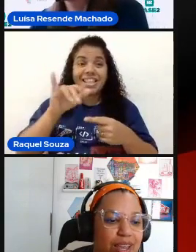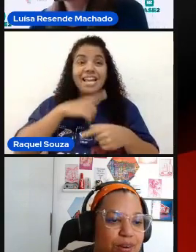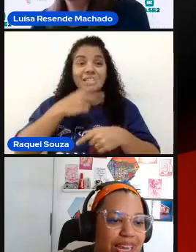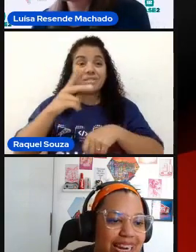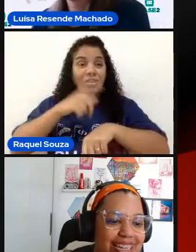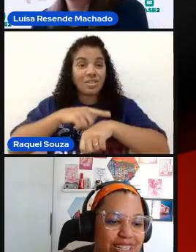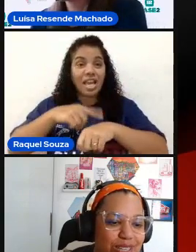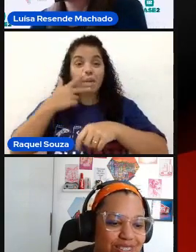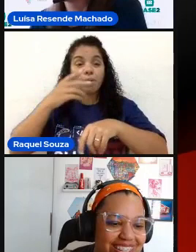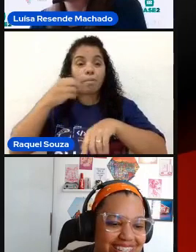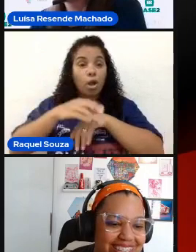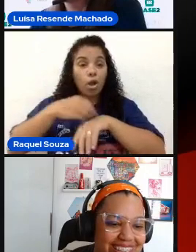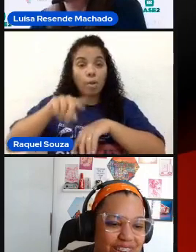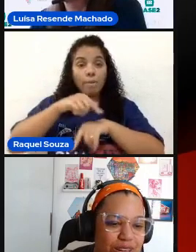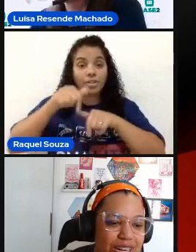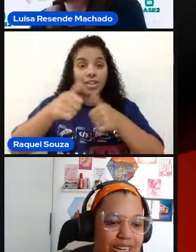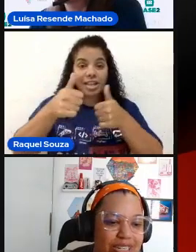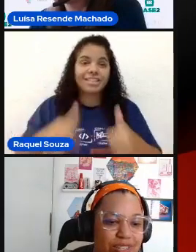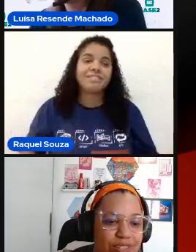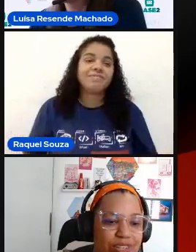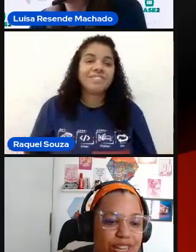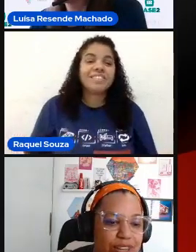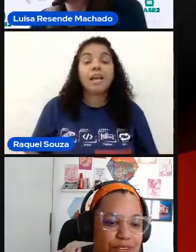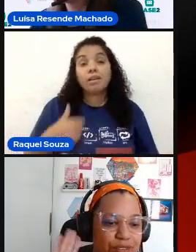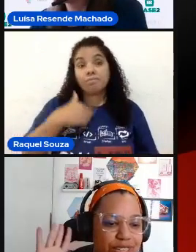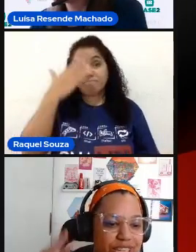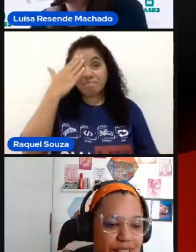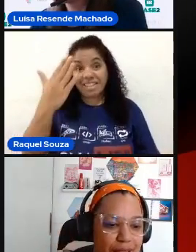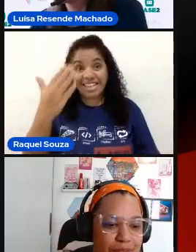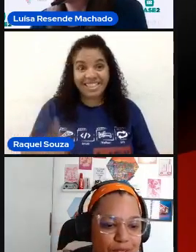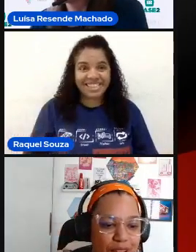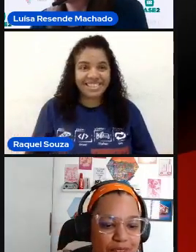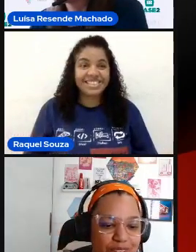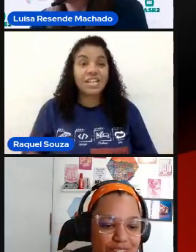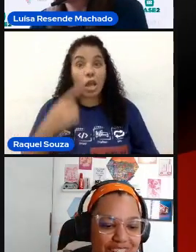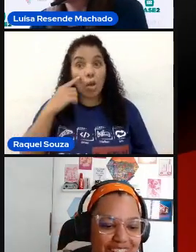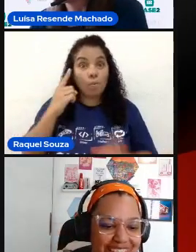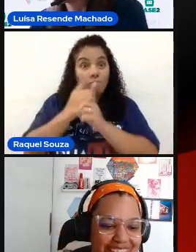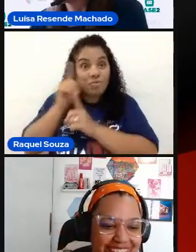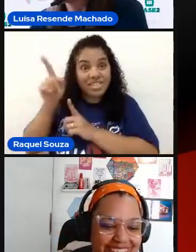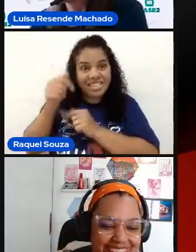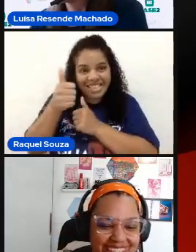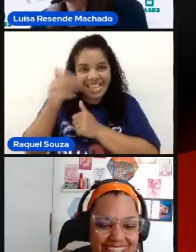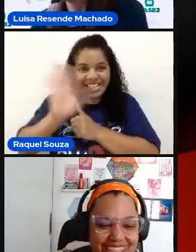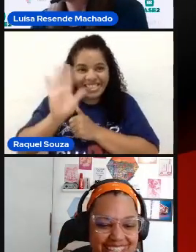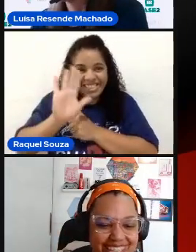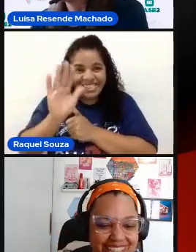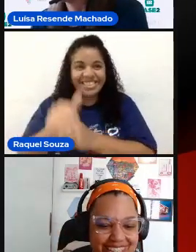compartilhar aqui com a gente. Eu que agradeço. Vejo vocês lá, pessoal. Tchau, tchau.